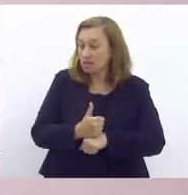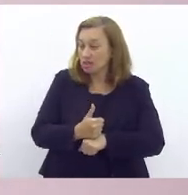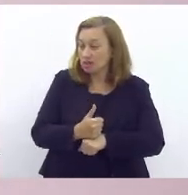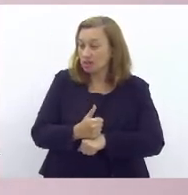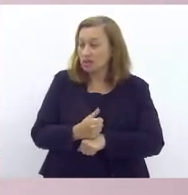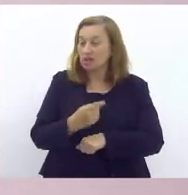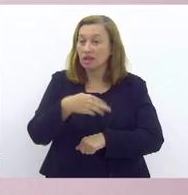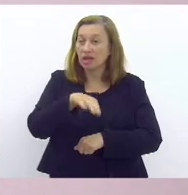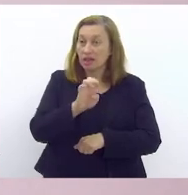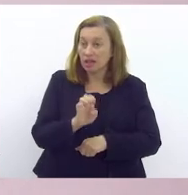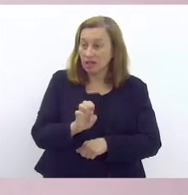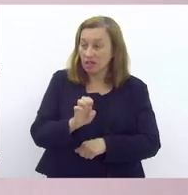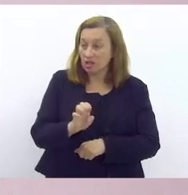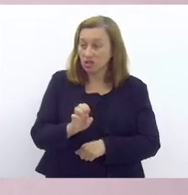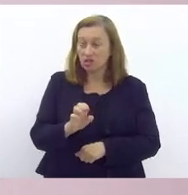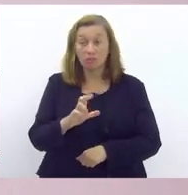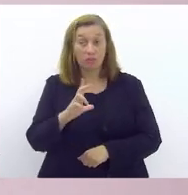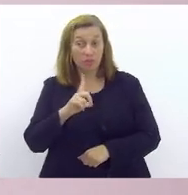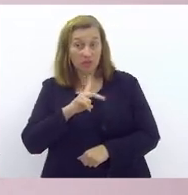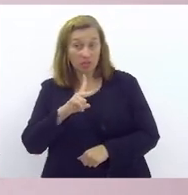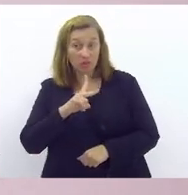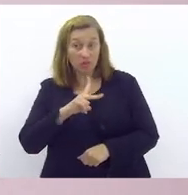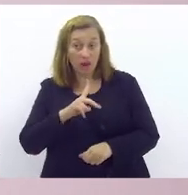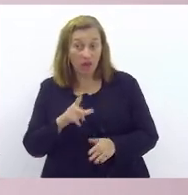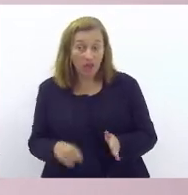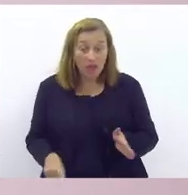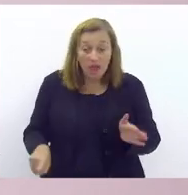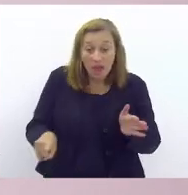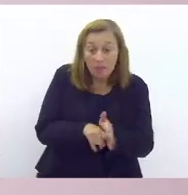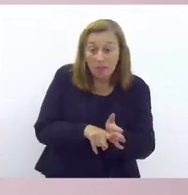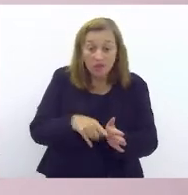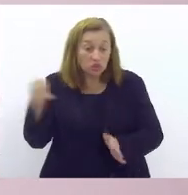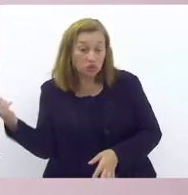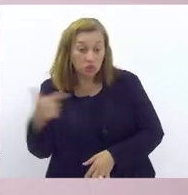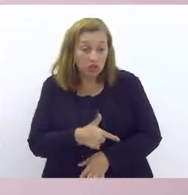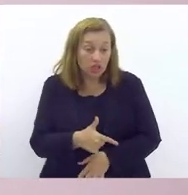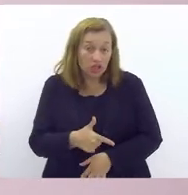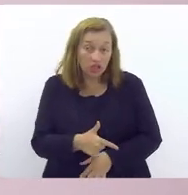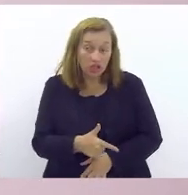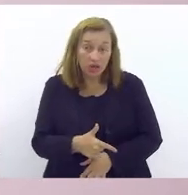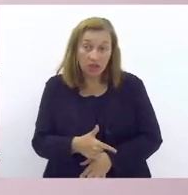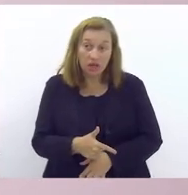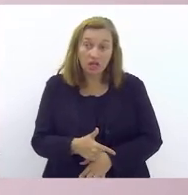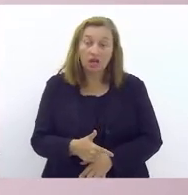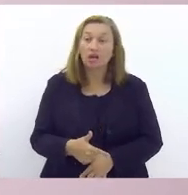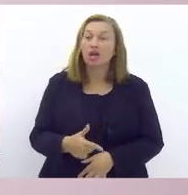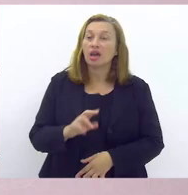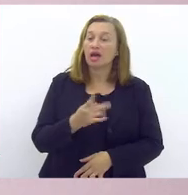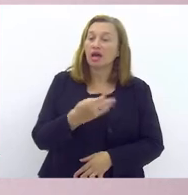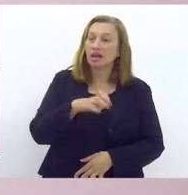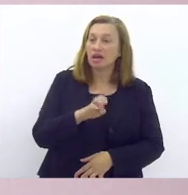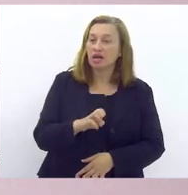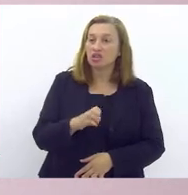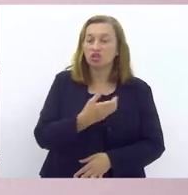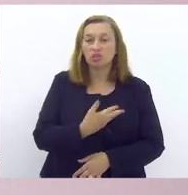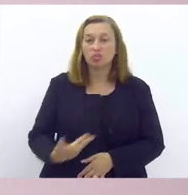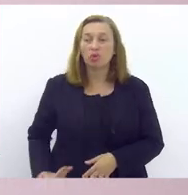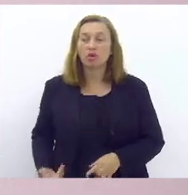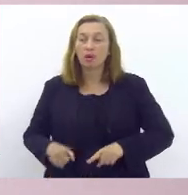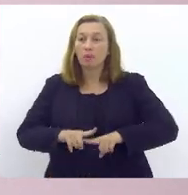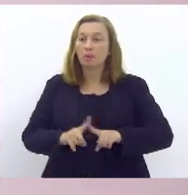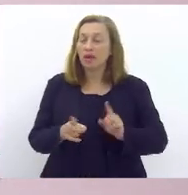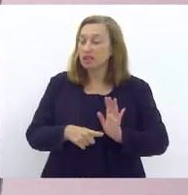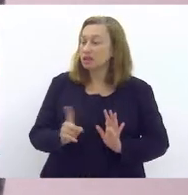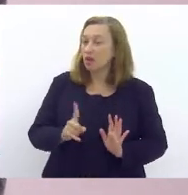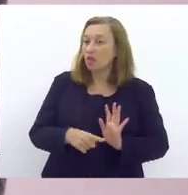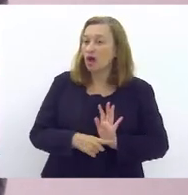é na escola pública. Então, é muito melhor a prefeitura fazer isso. Só que isso não atende nem a um lado